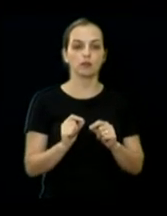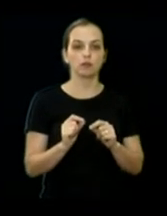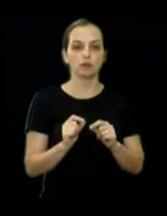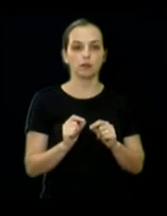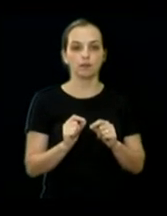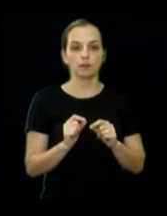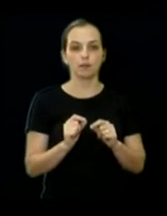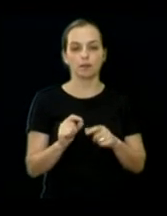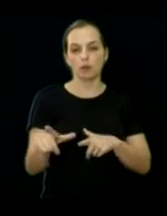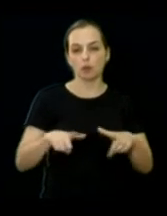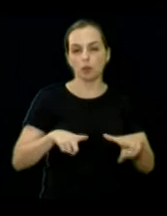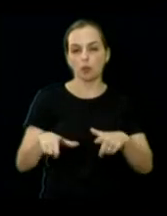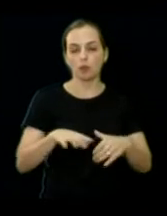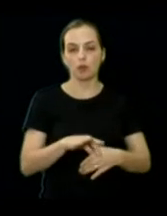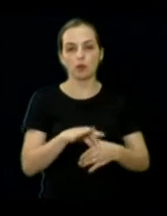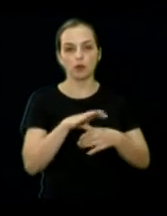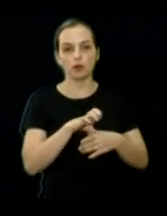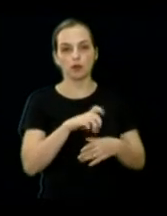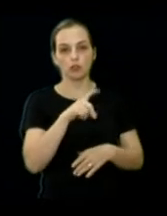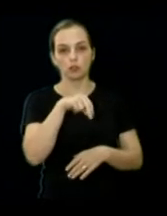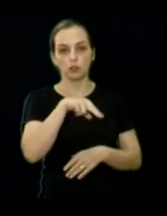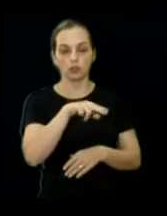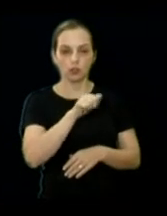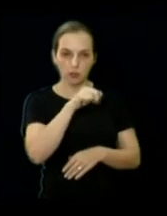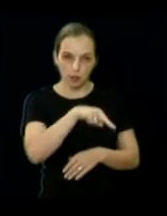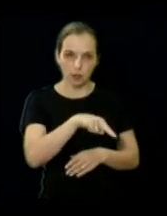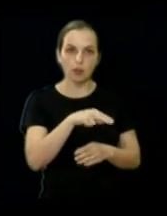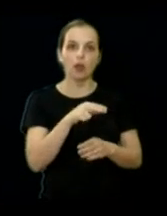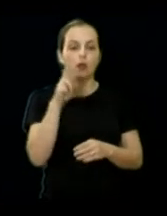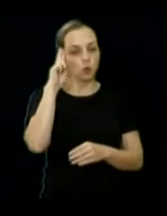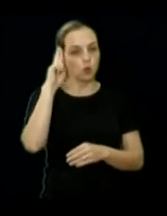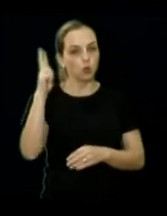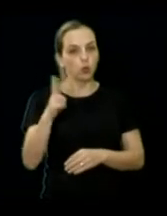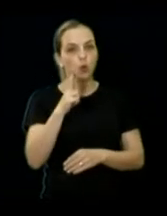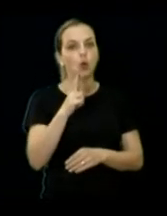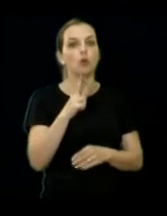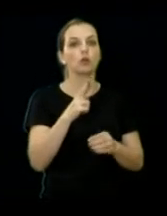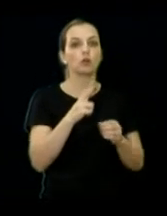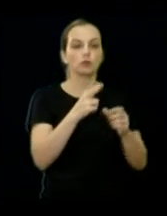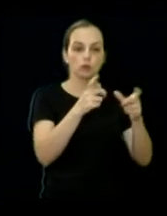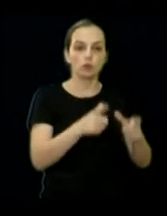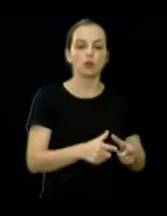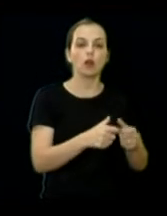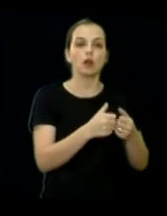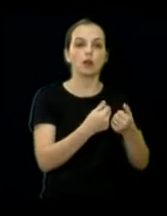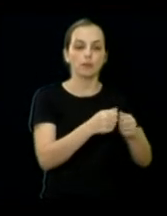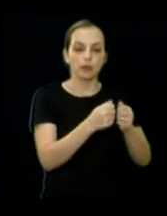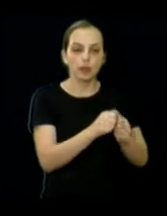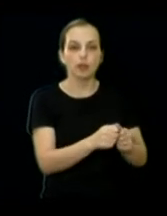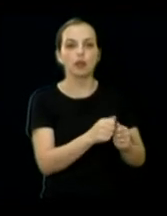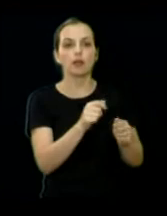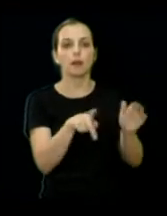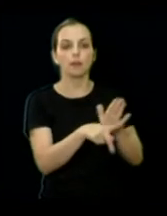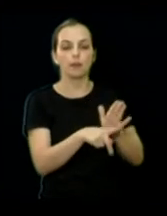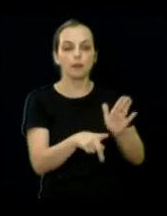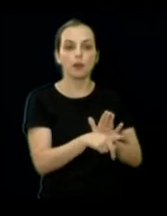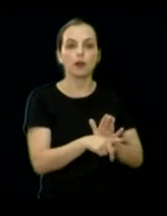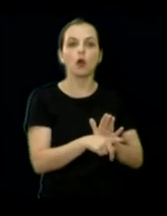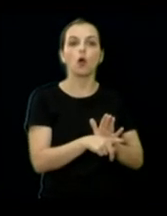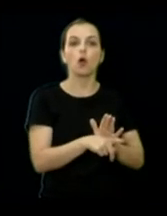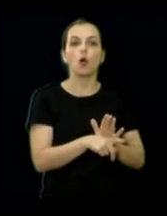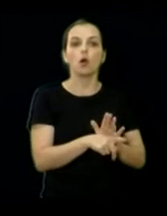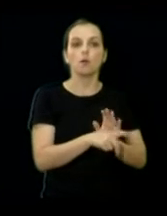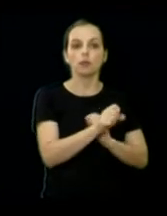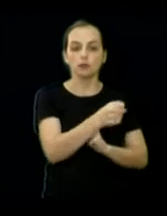Esse trabalho é liderado pelo Ednan Della Piage, proprietário da padaria, né? Está lá o Ednan que coordena isso aí. A situação dele sobre a